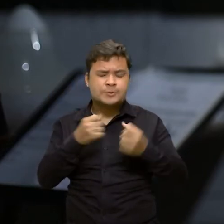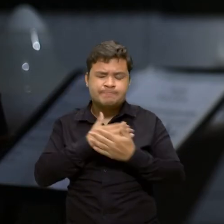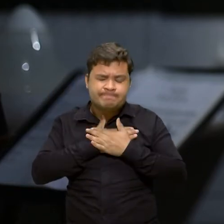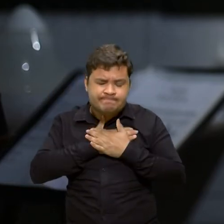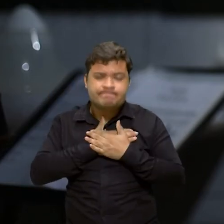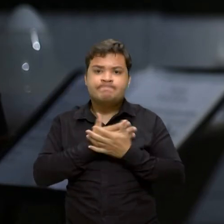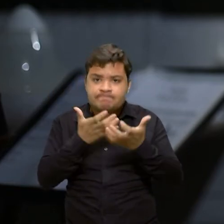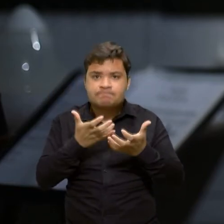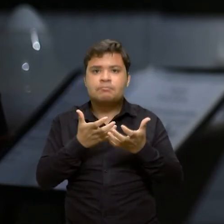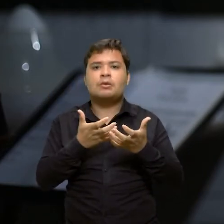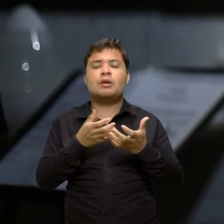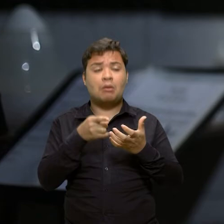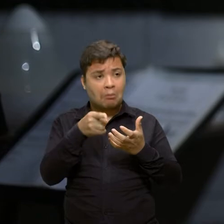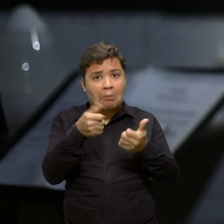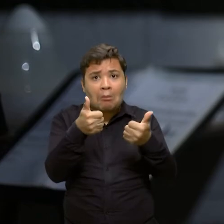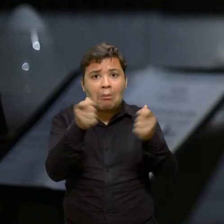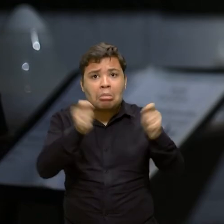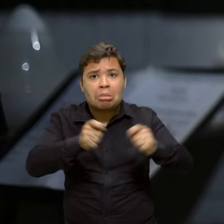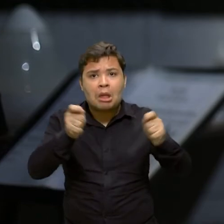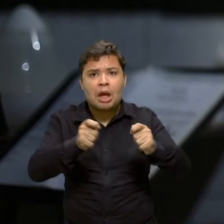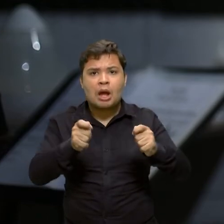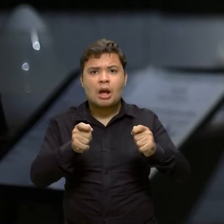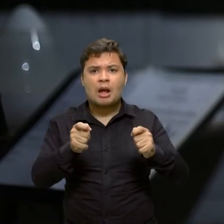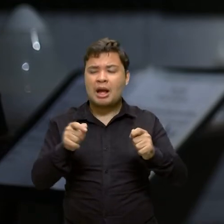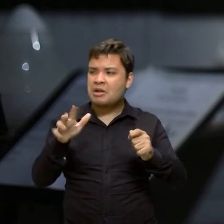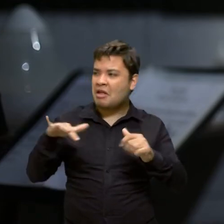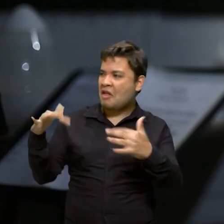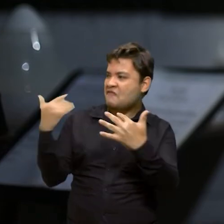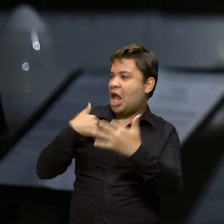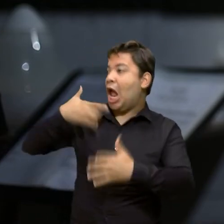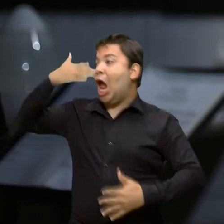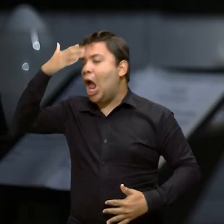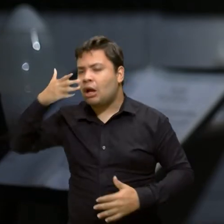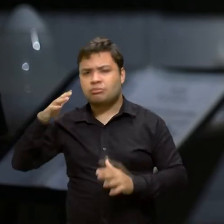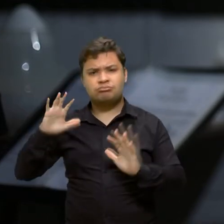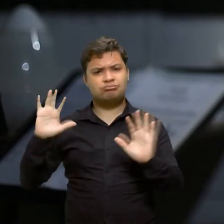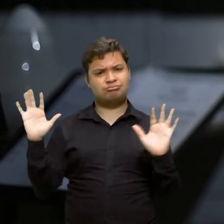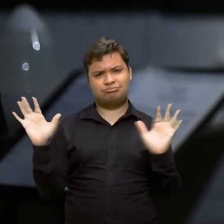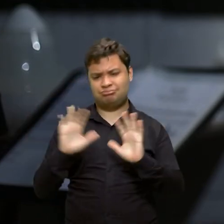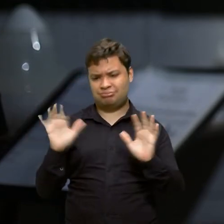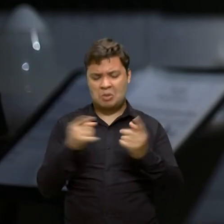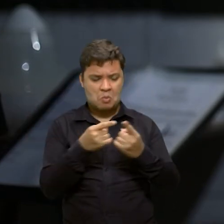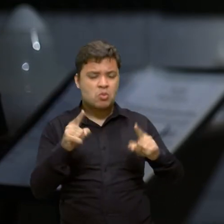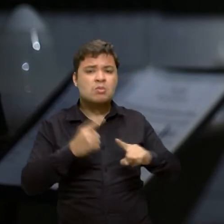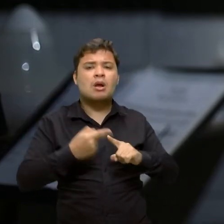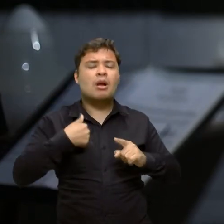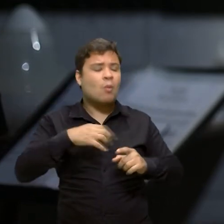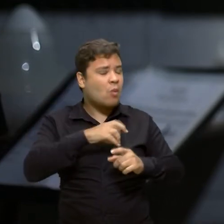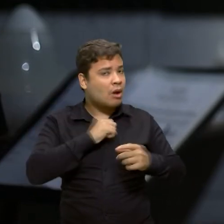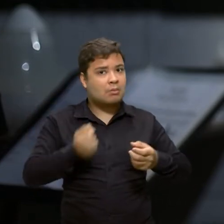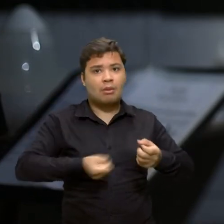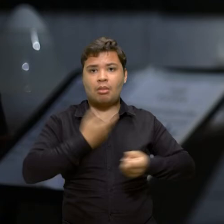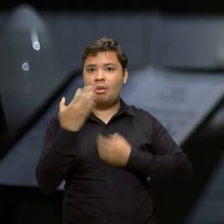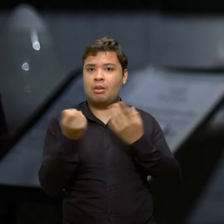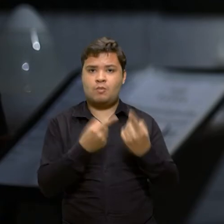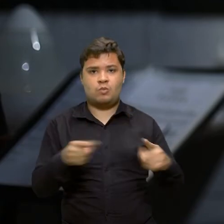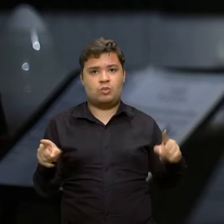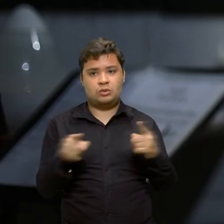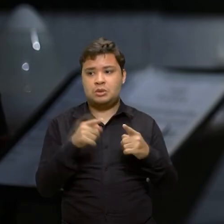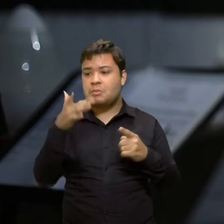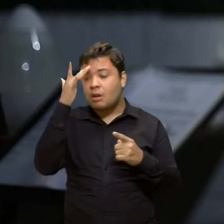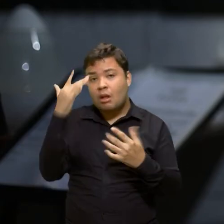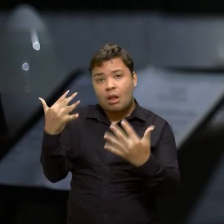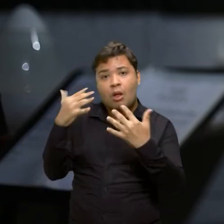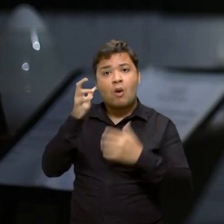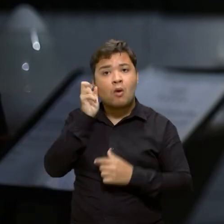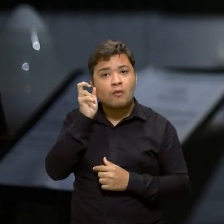o que você faz de coração hoje está valendo, sabe? Eu não tô aqui pra provar nada pra ninguém, eu tô fazendo música que eu amo, e é isso. E se você